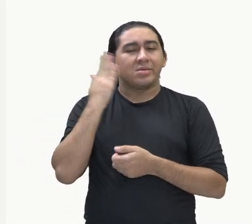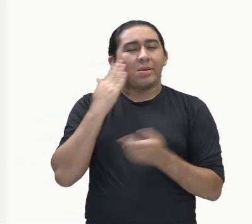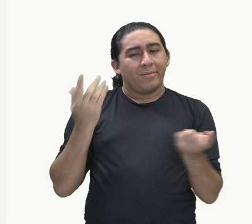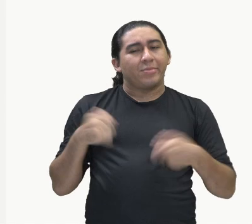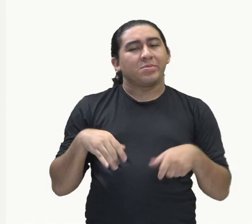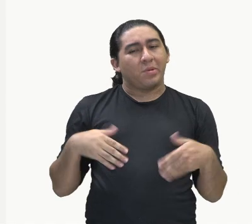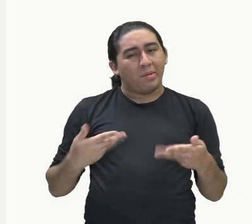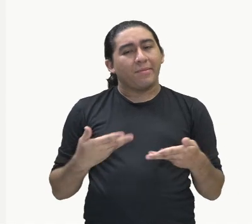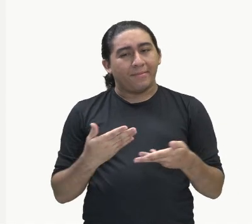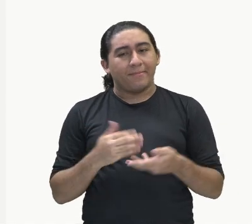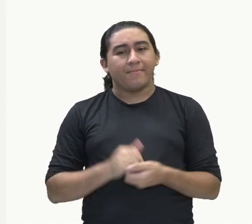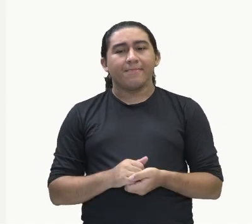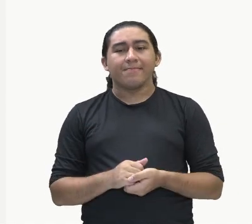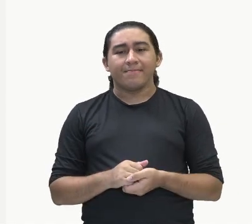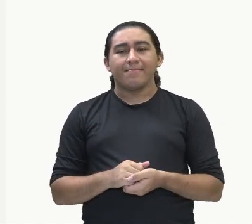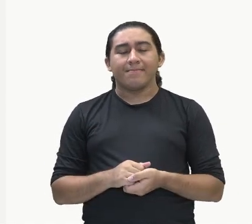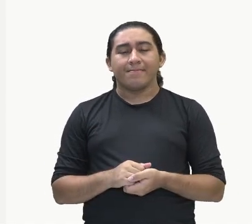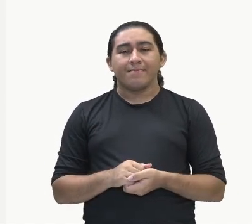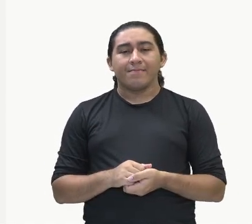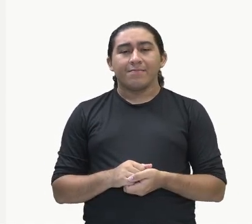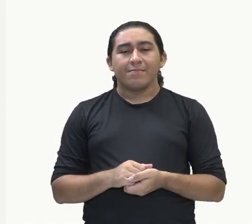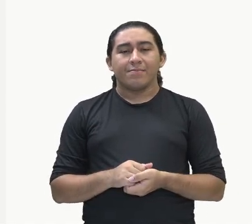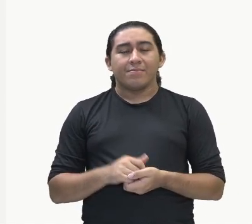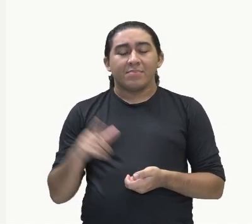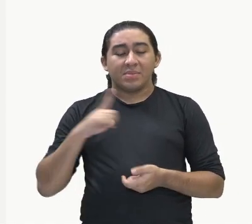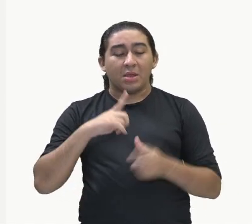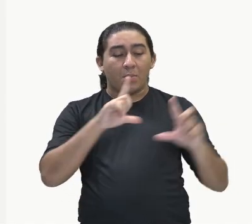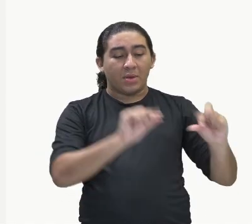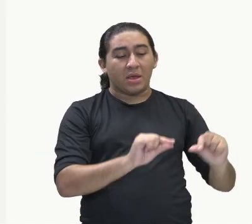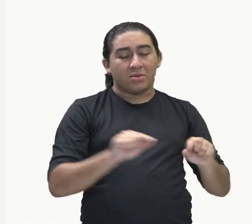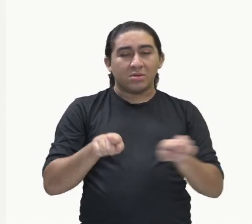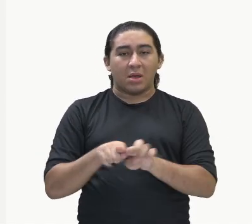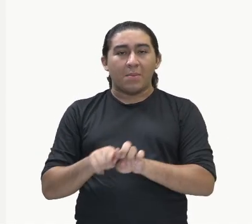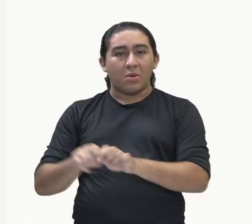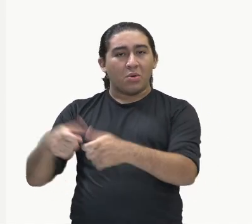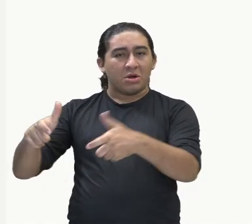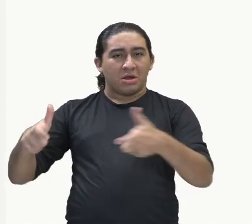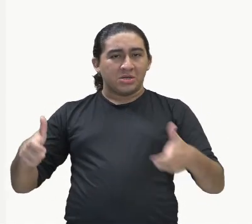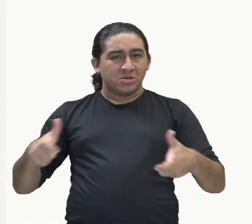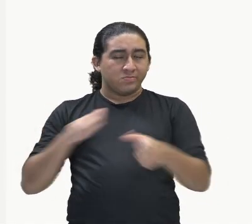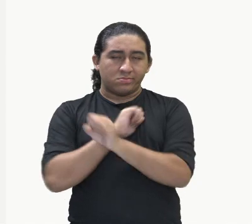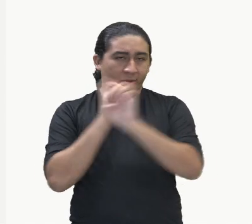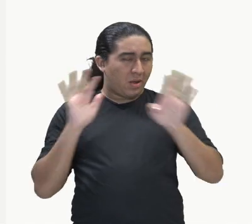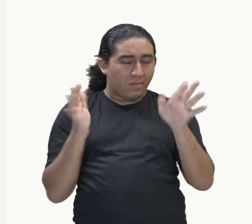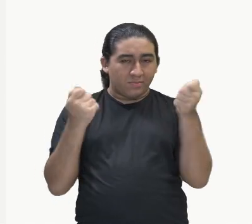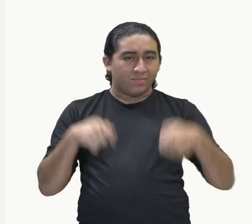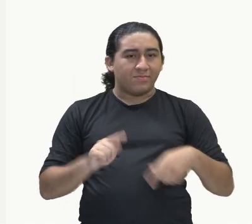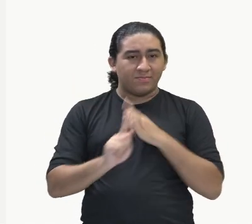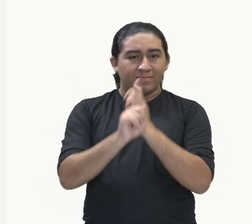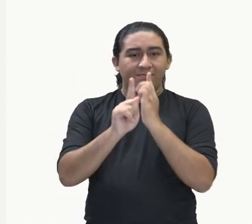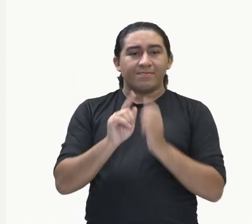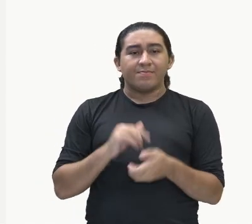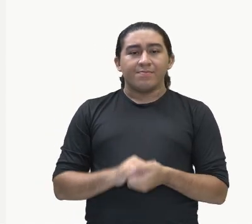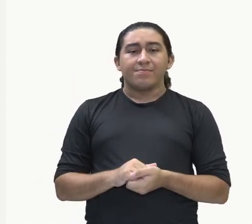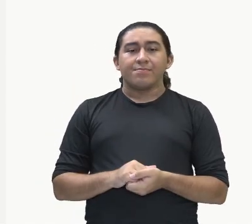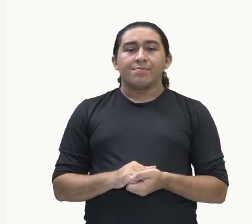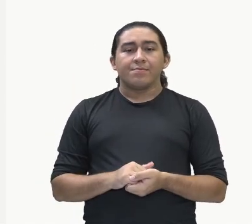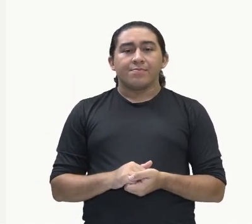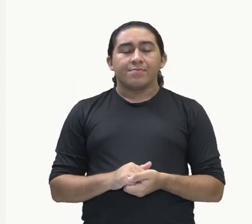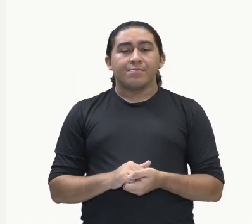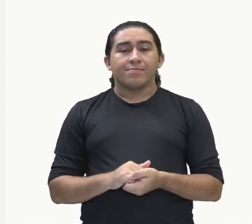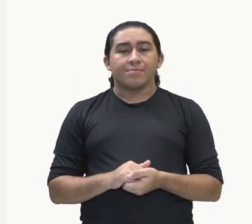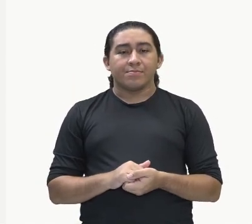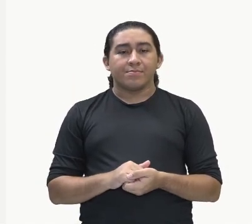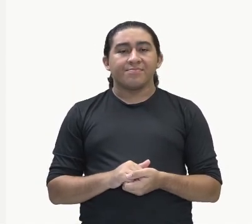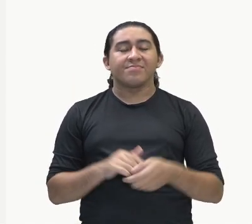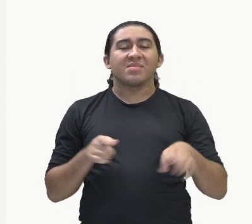estamos falando, né? Que um é pequeno, outro é grande. Qual que é gigante, né? Já fica bem evidente. Recognized for their